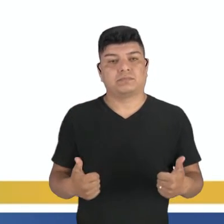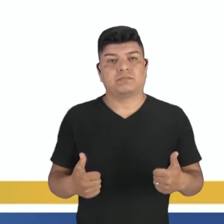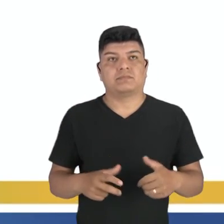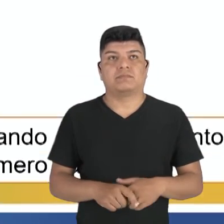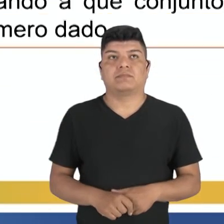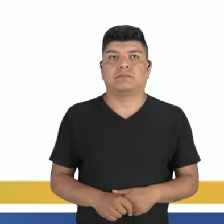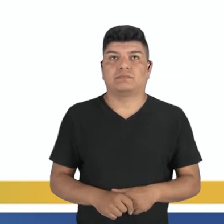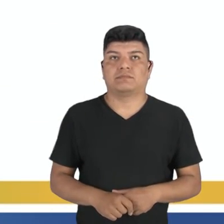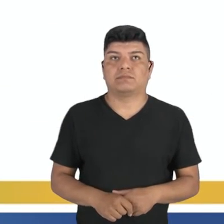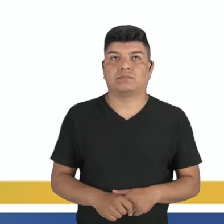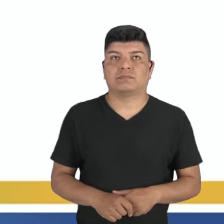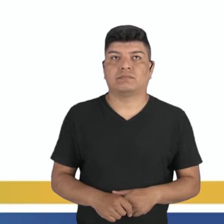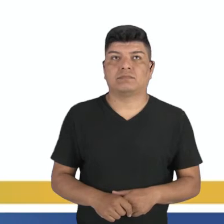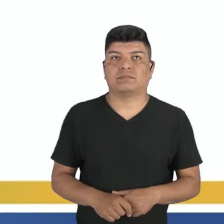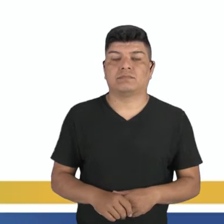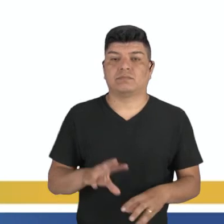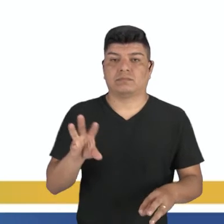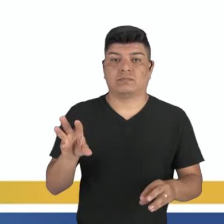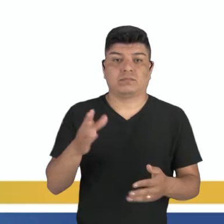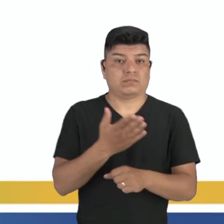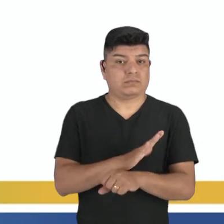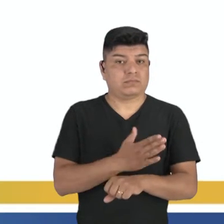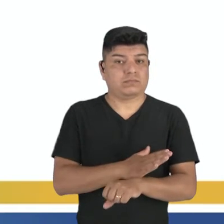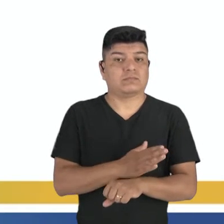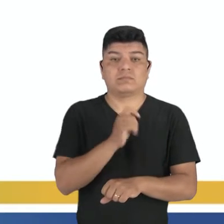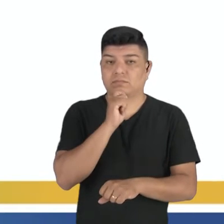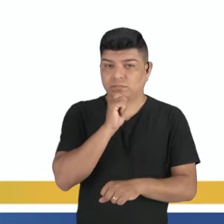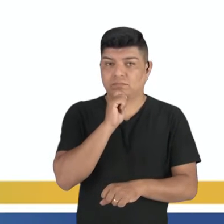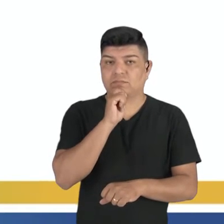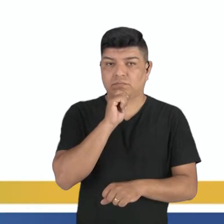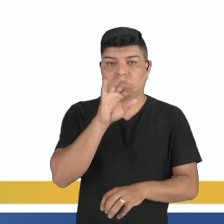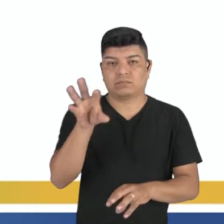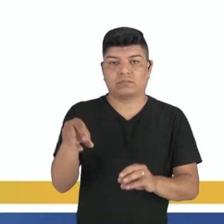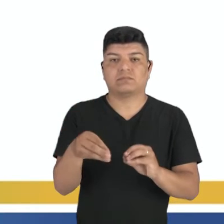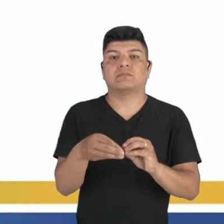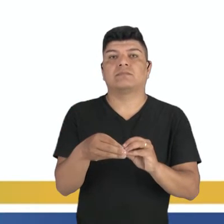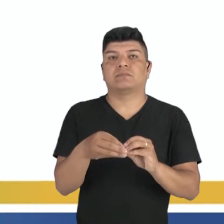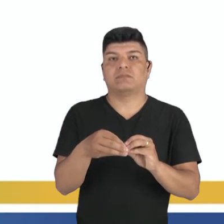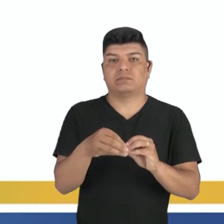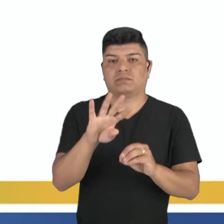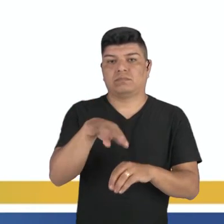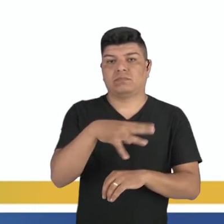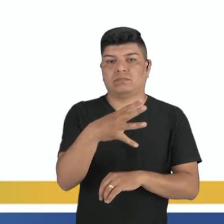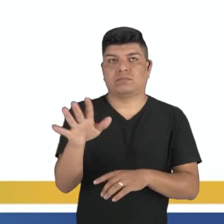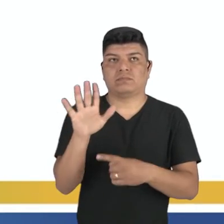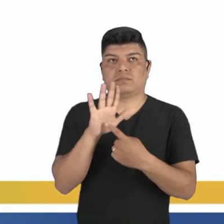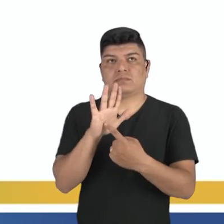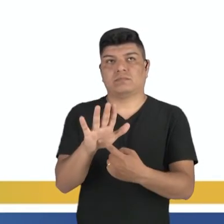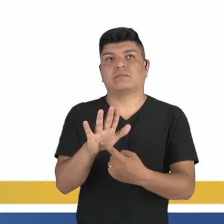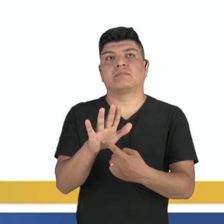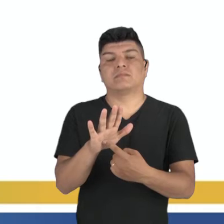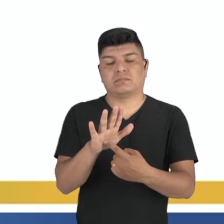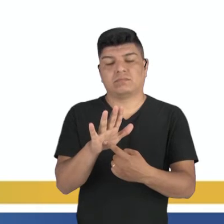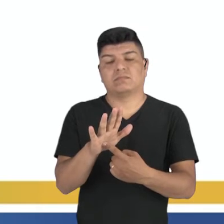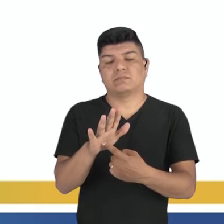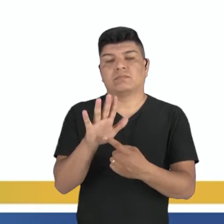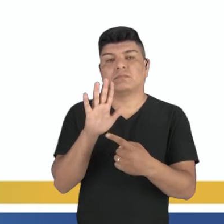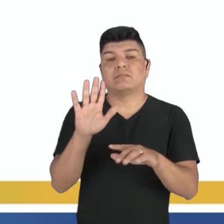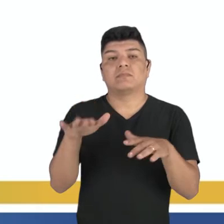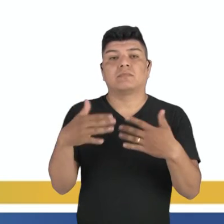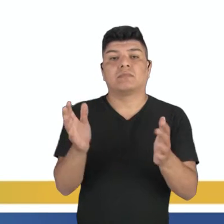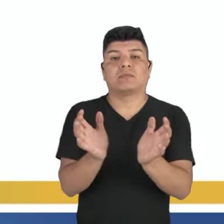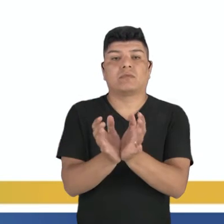bem. Então, praticando ainda, né, vamos preencher as tabelas aí apresentadas, assinalando a